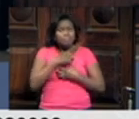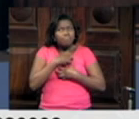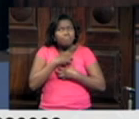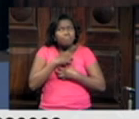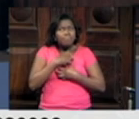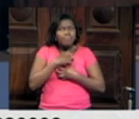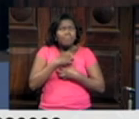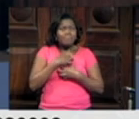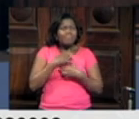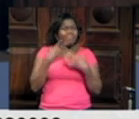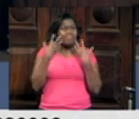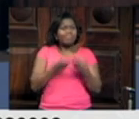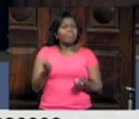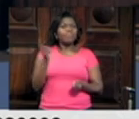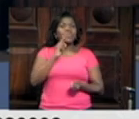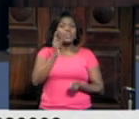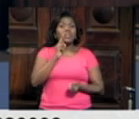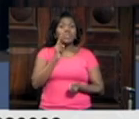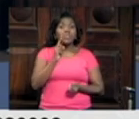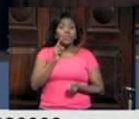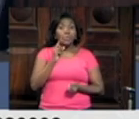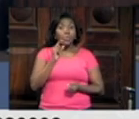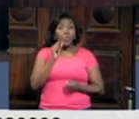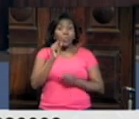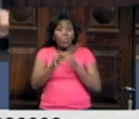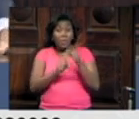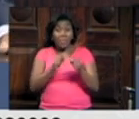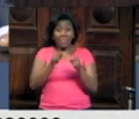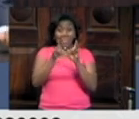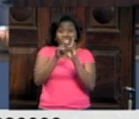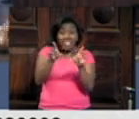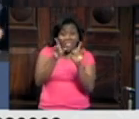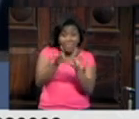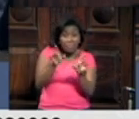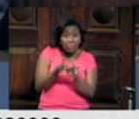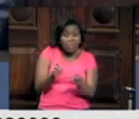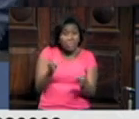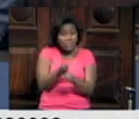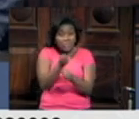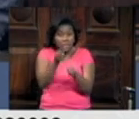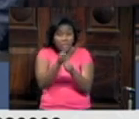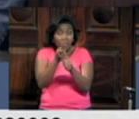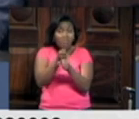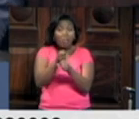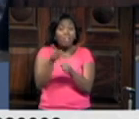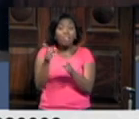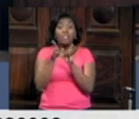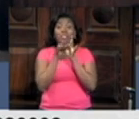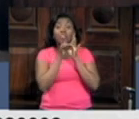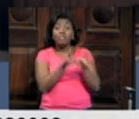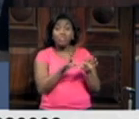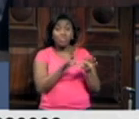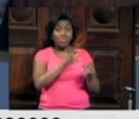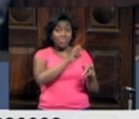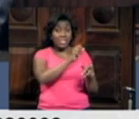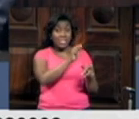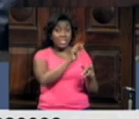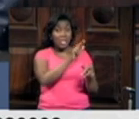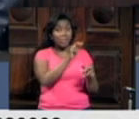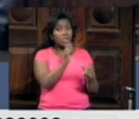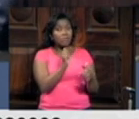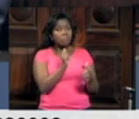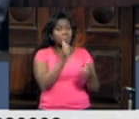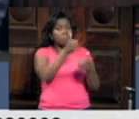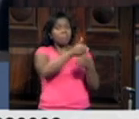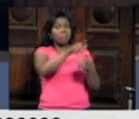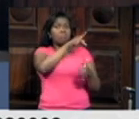sentimento de renúncia, no sentido da construção da democracia, permitiu que José Sarney assumisse a